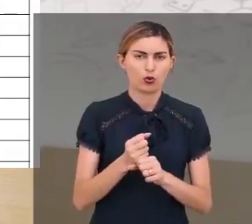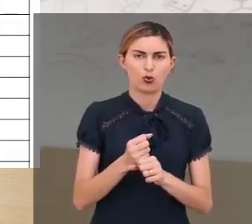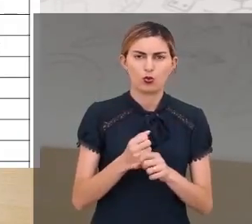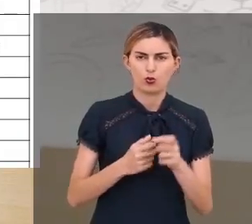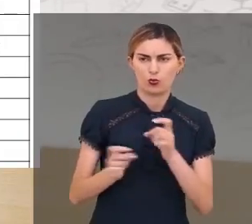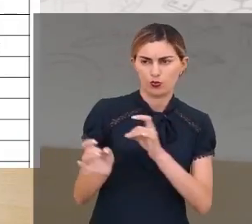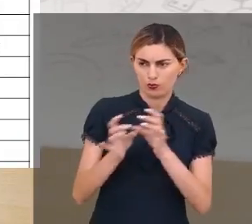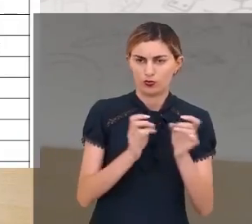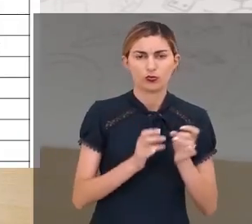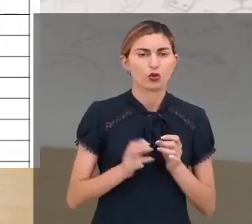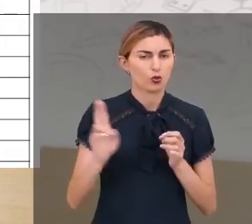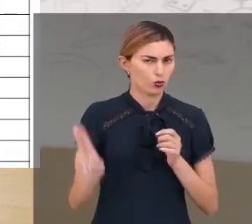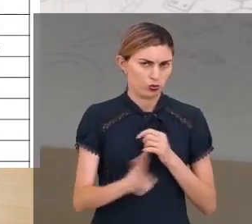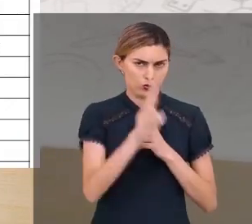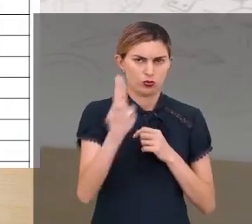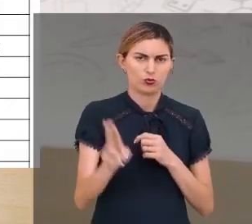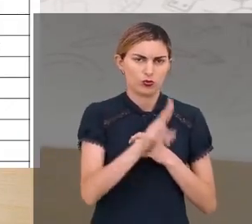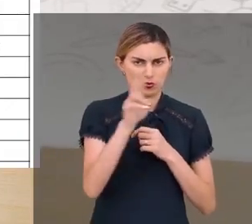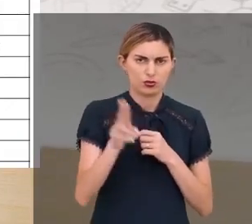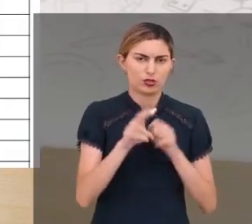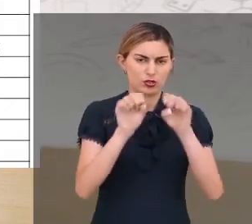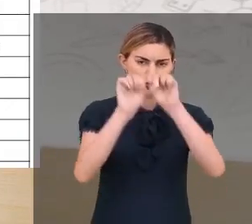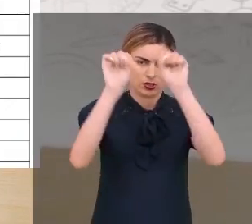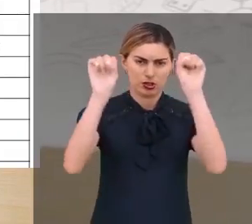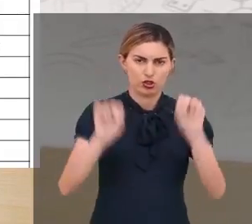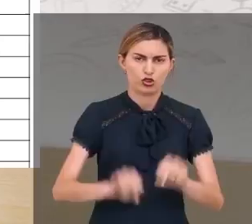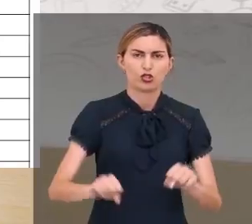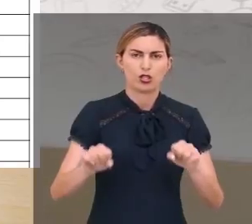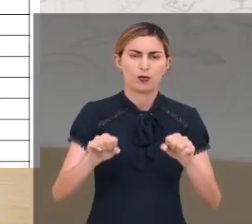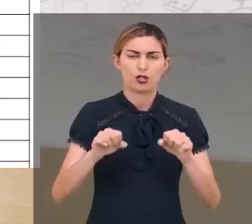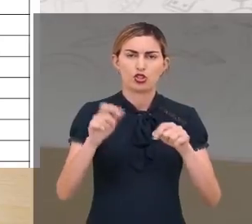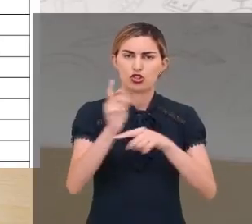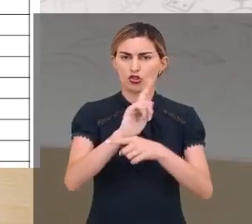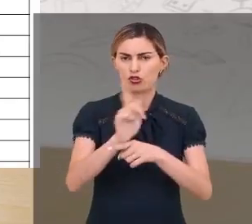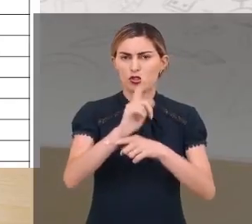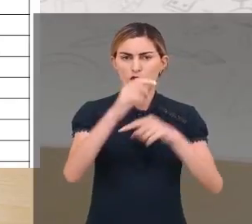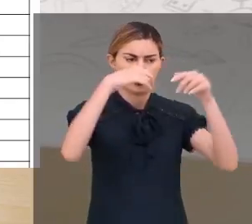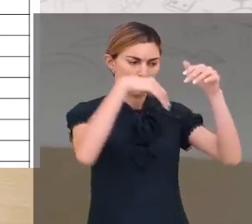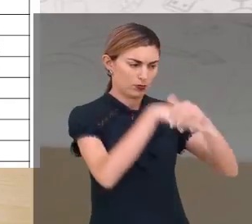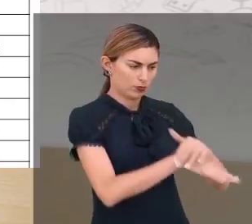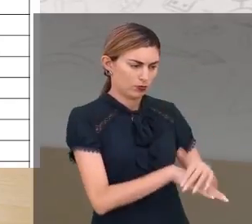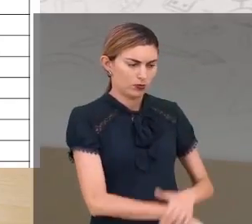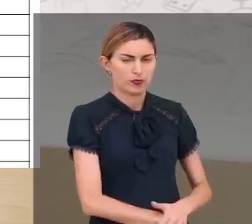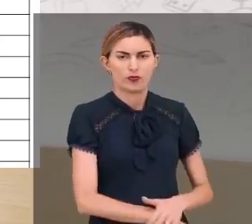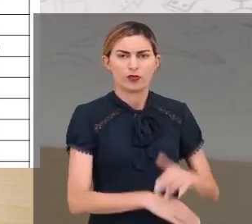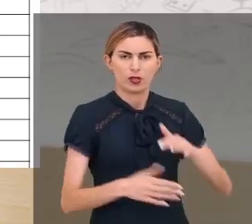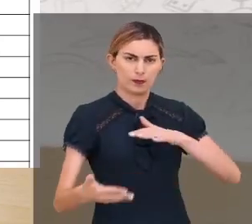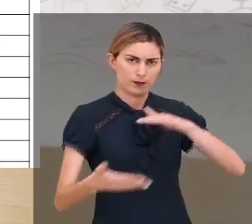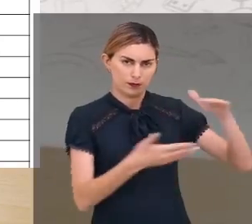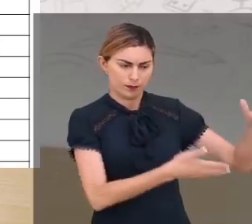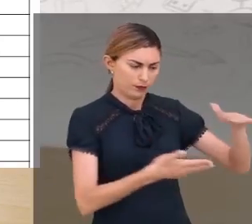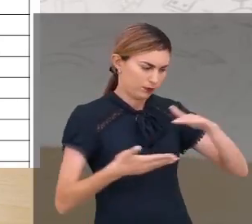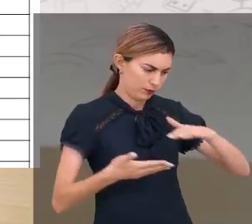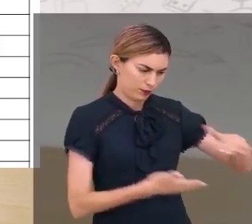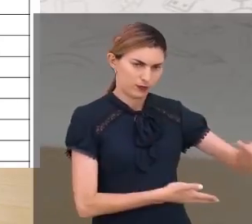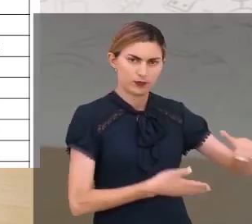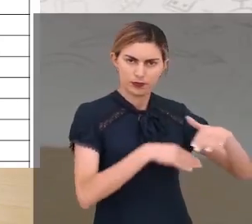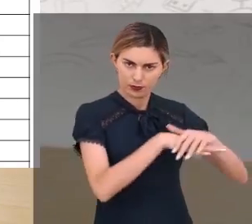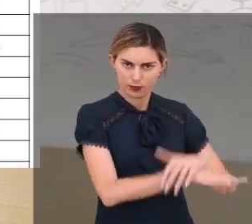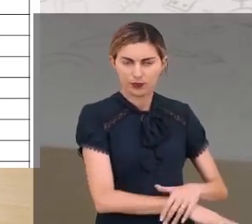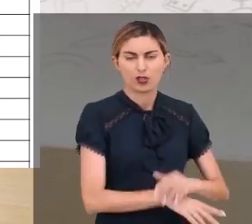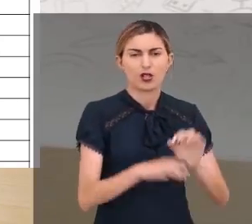de consumo, muito utilizado no sistema de gestão de estoques. Então, no nosso e-book, de